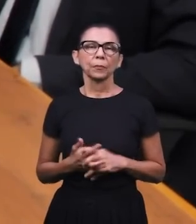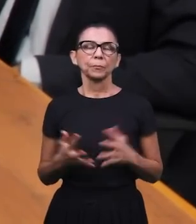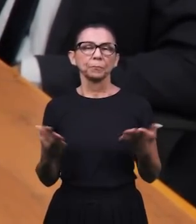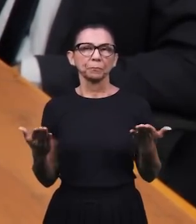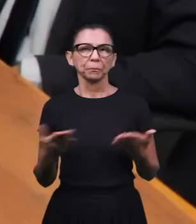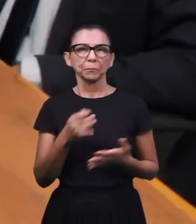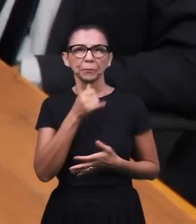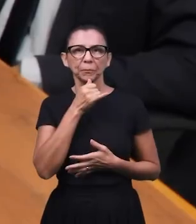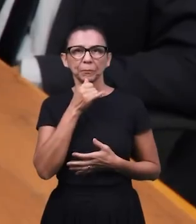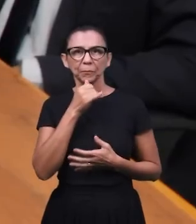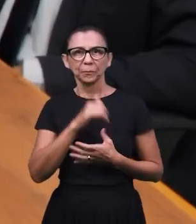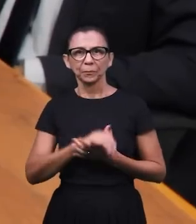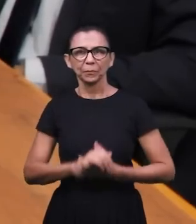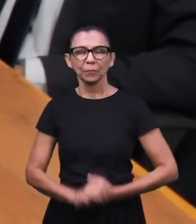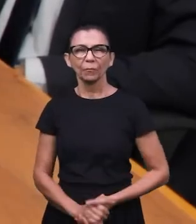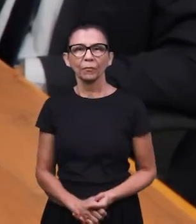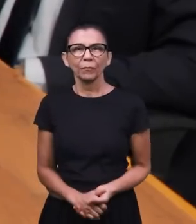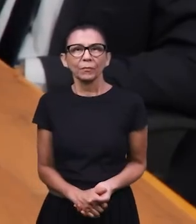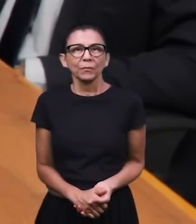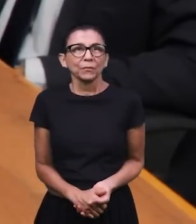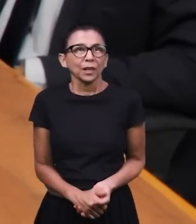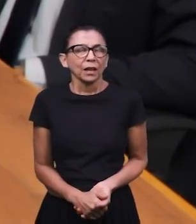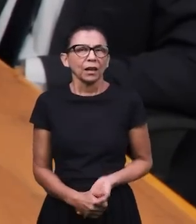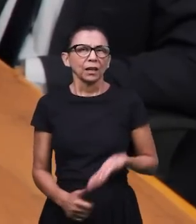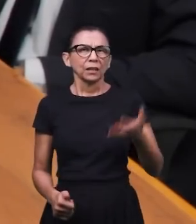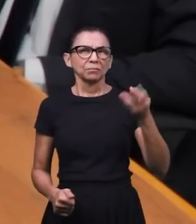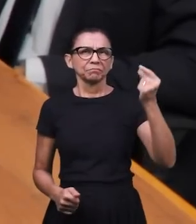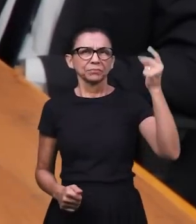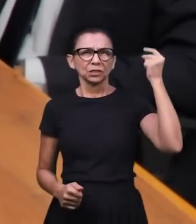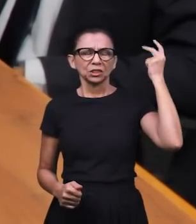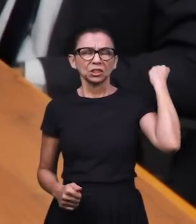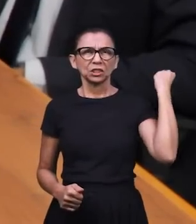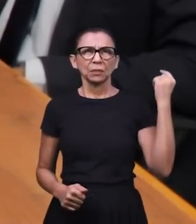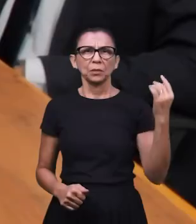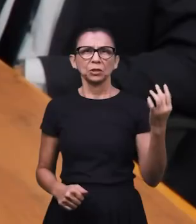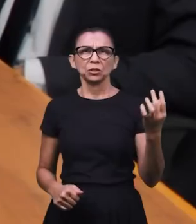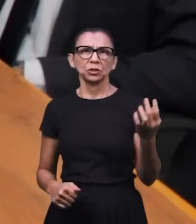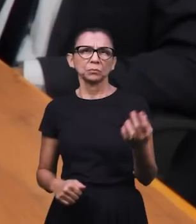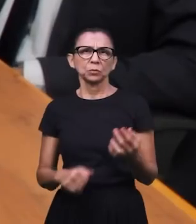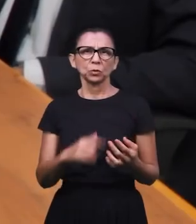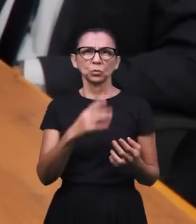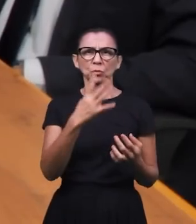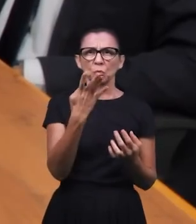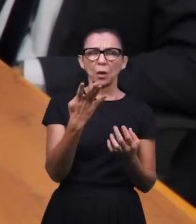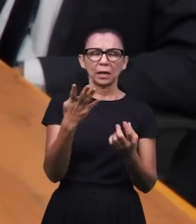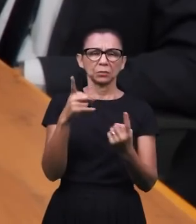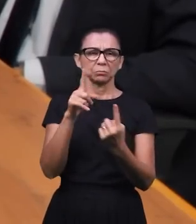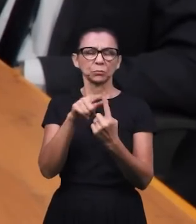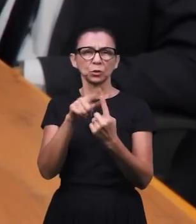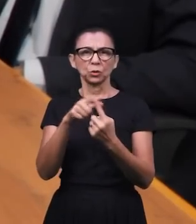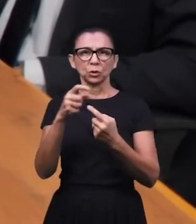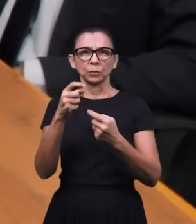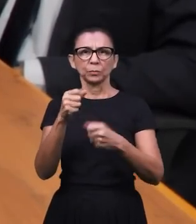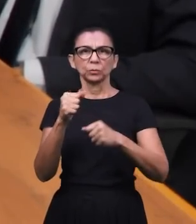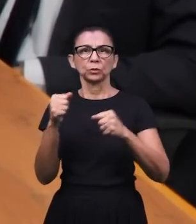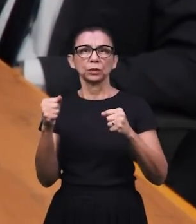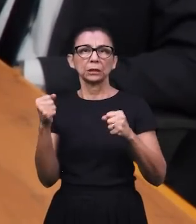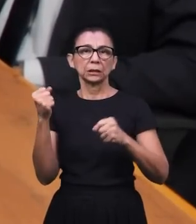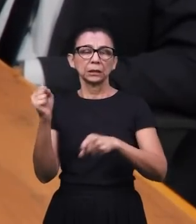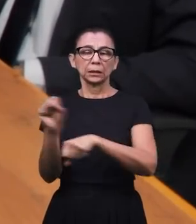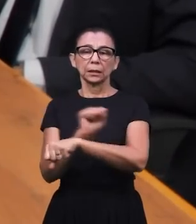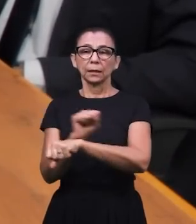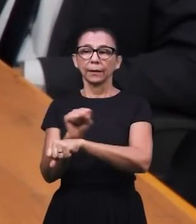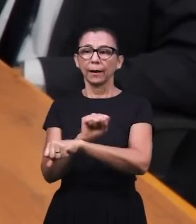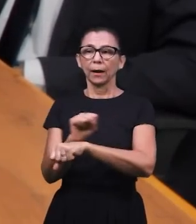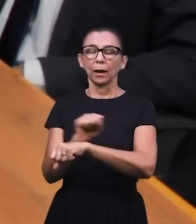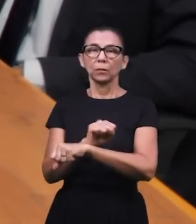né? Antigamente era 2, 3, 4, hoje tem mais de 400 veículos no mercado, certo? tipo de veículo. A mesma coisa, profissão, tem tantas profissões